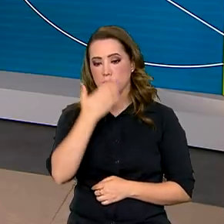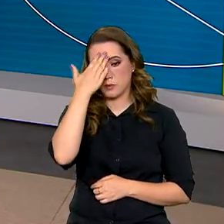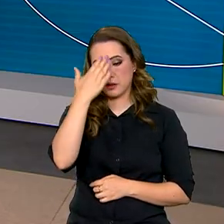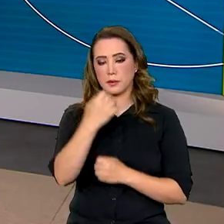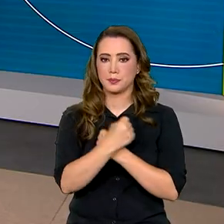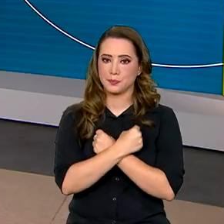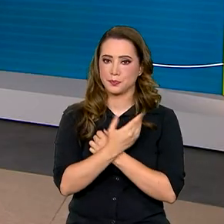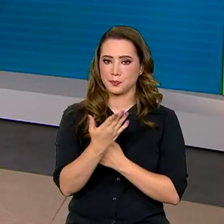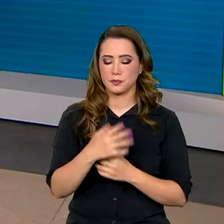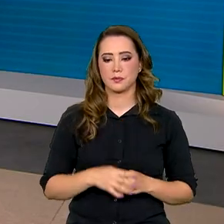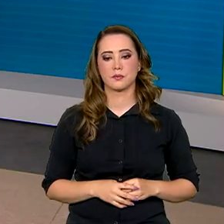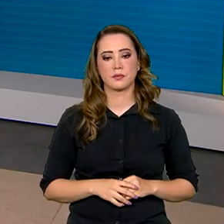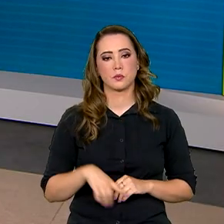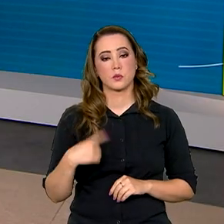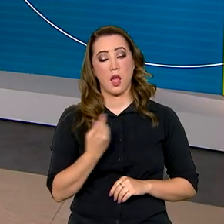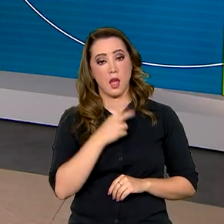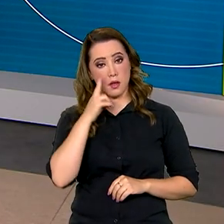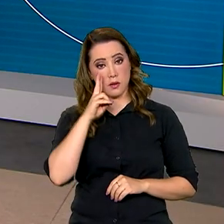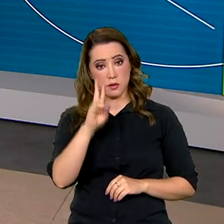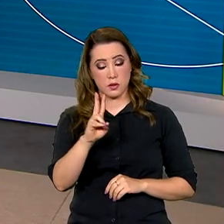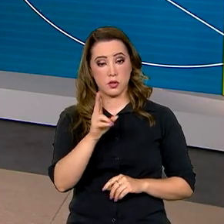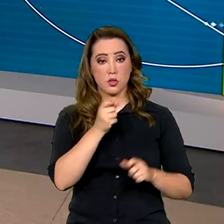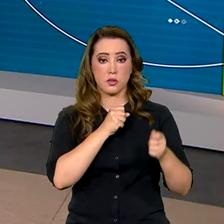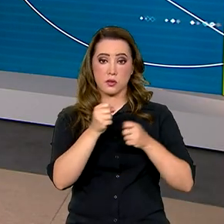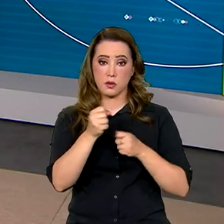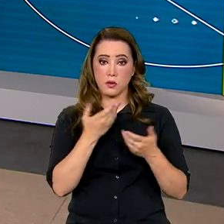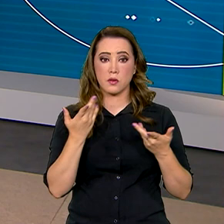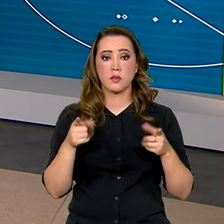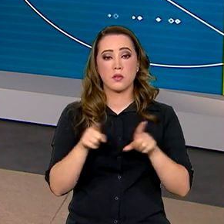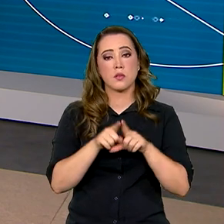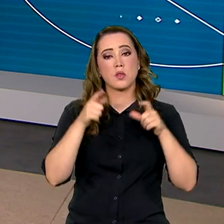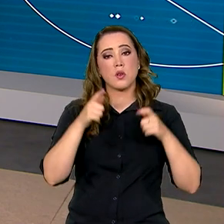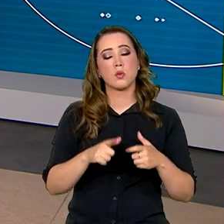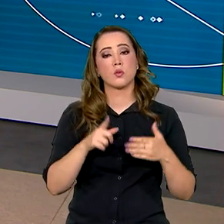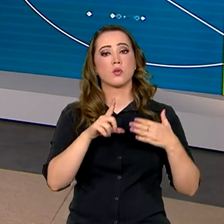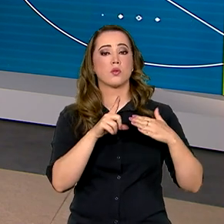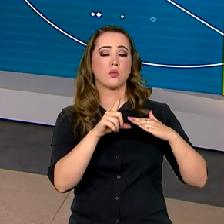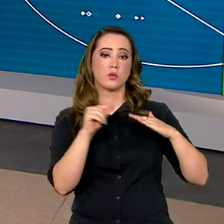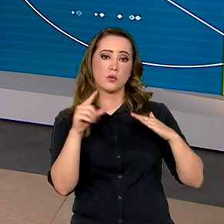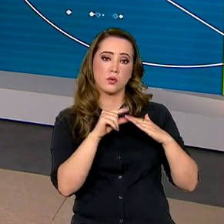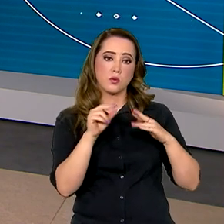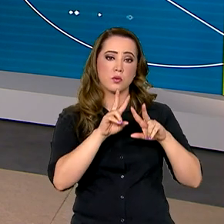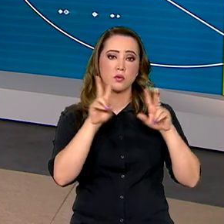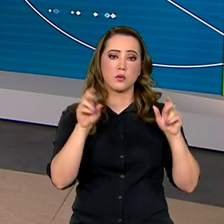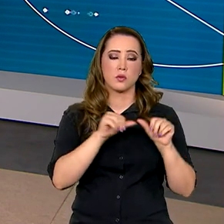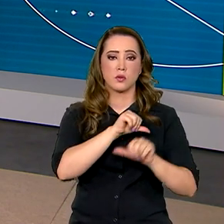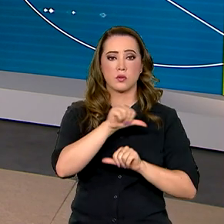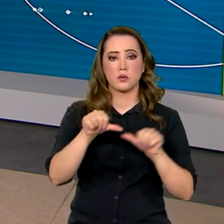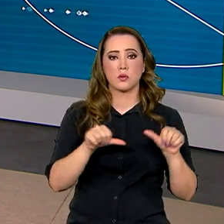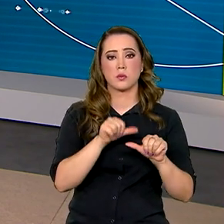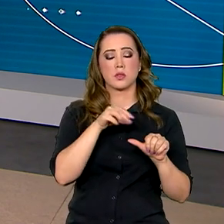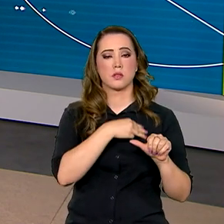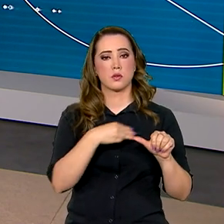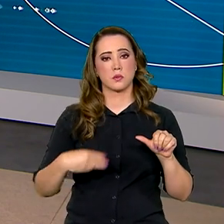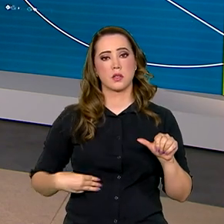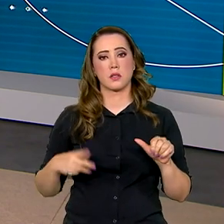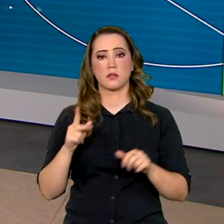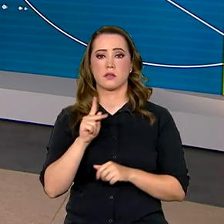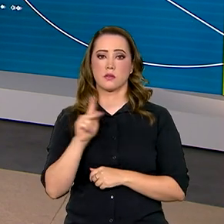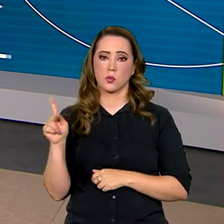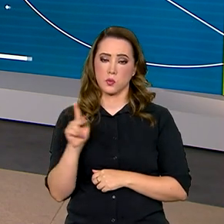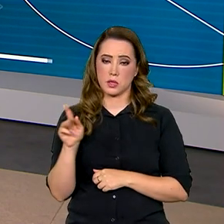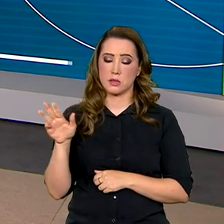todos nós acompanhamos a entrevista à imprensa no Palácio do Planalto sobre a reforma ministerial do presidente